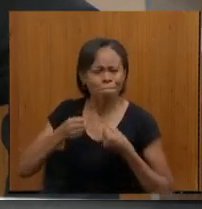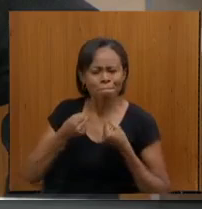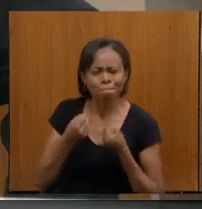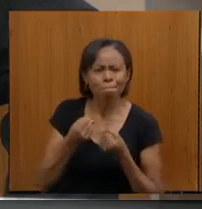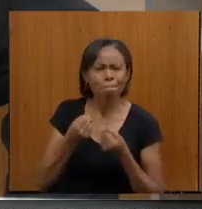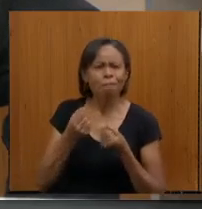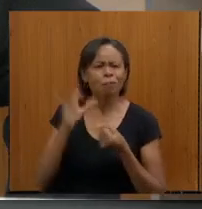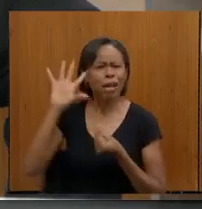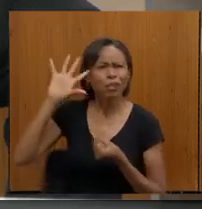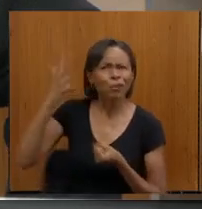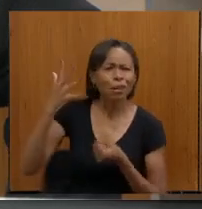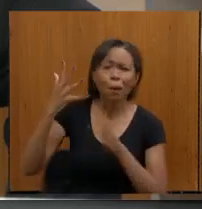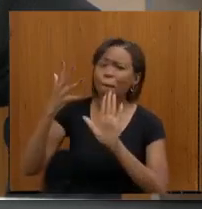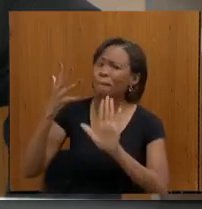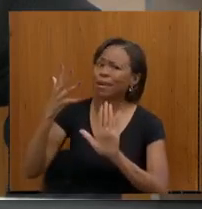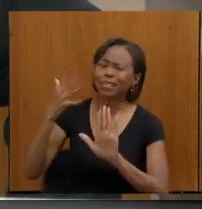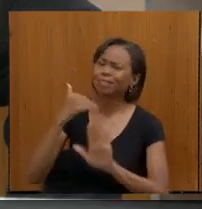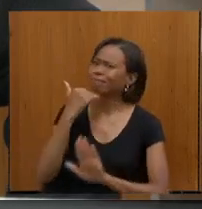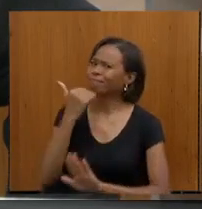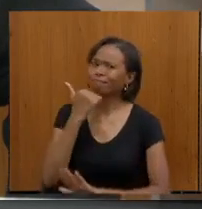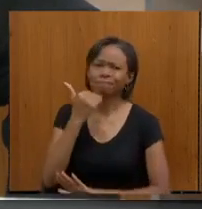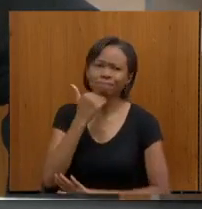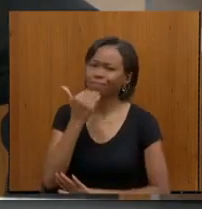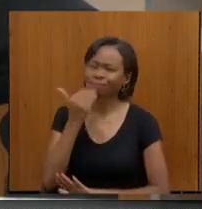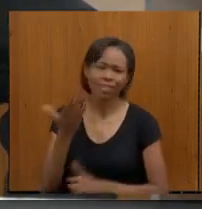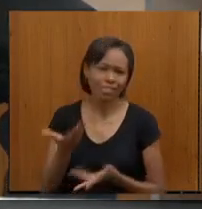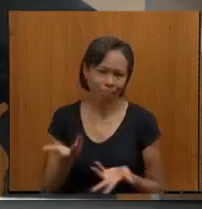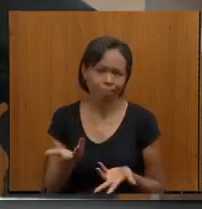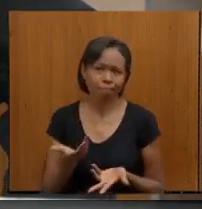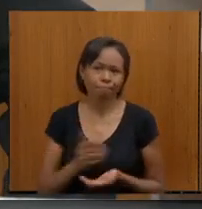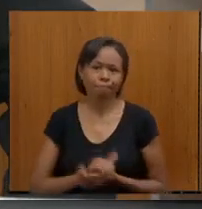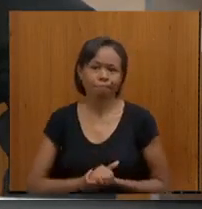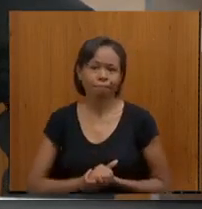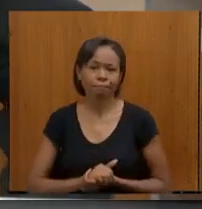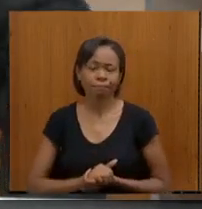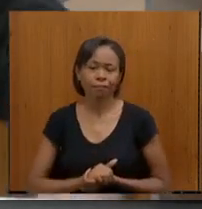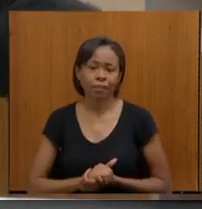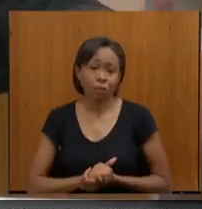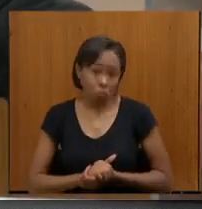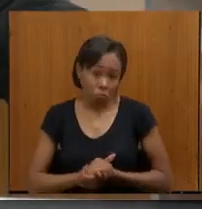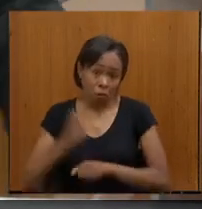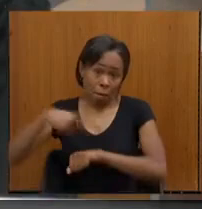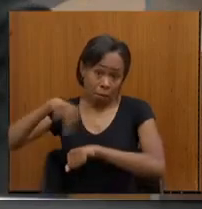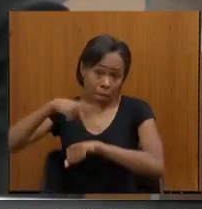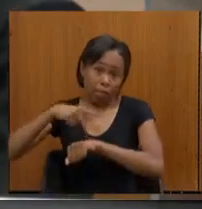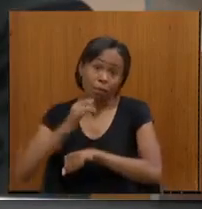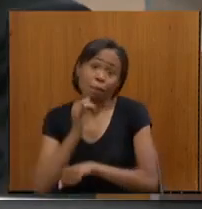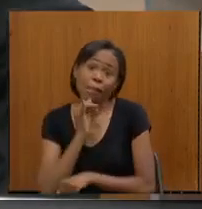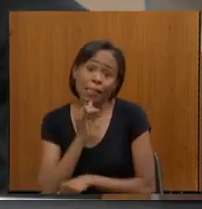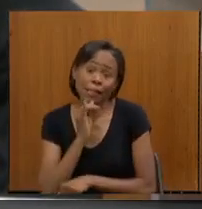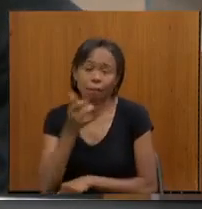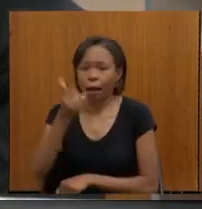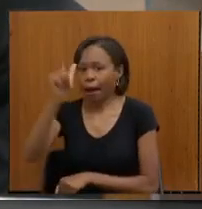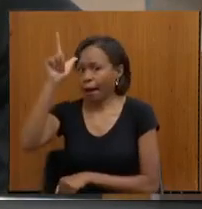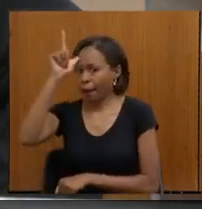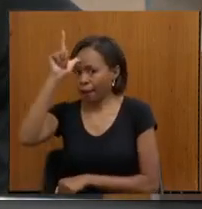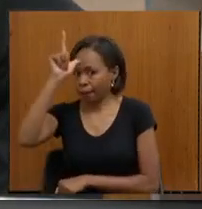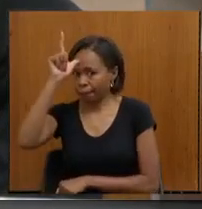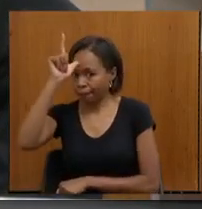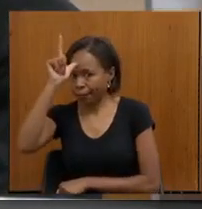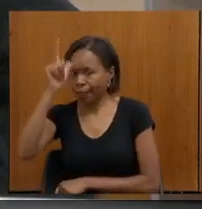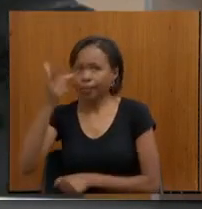de dar cabo desse nome desafio né ou seja países como Alemanha países